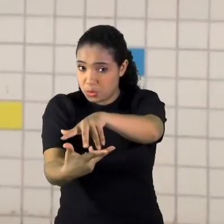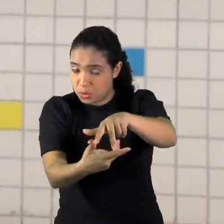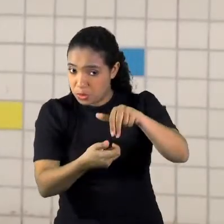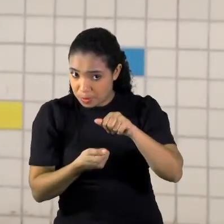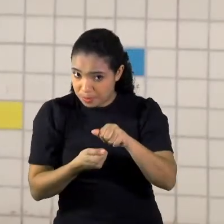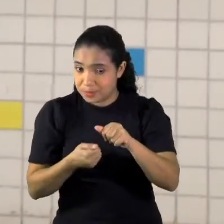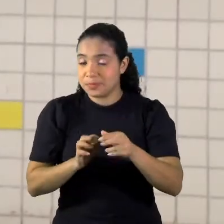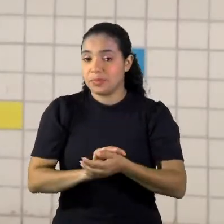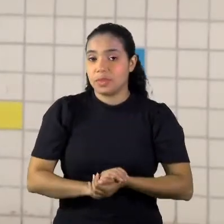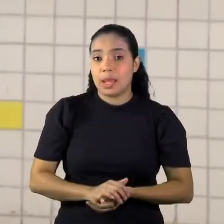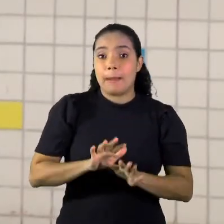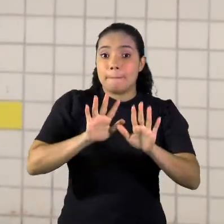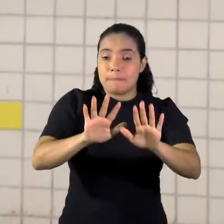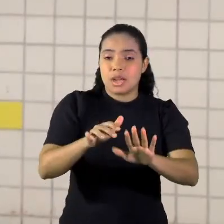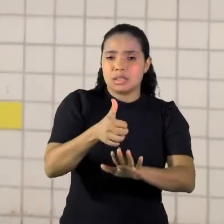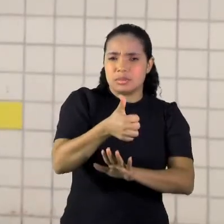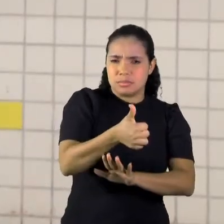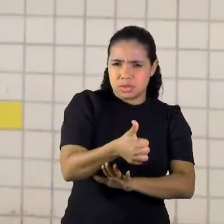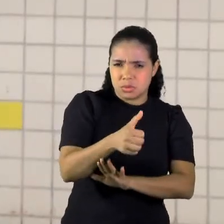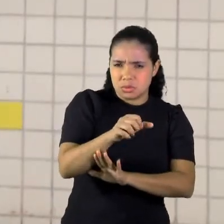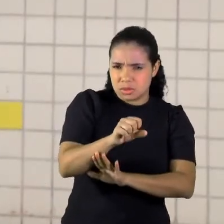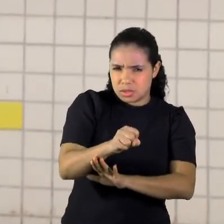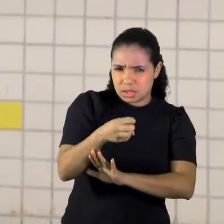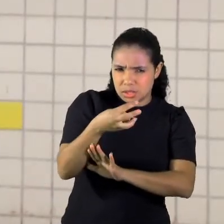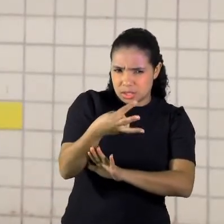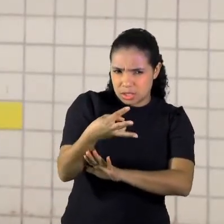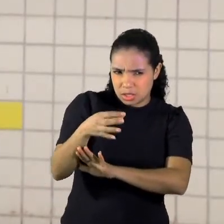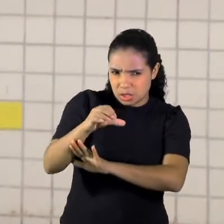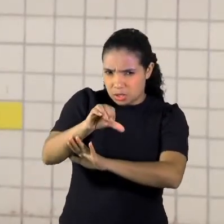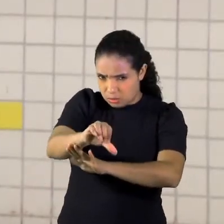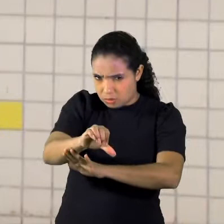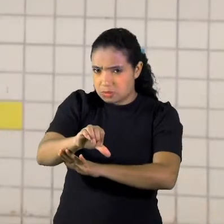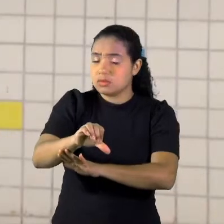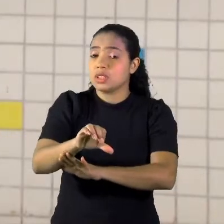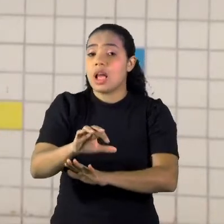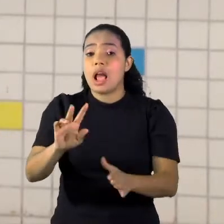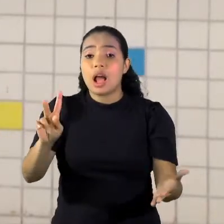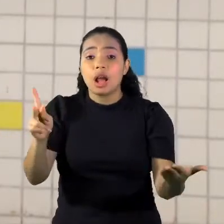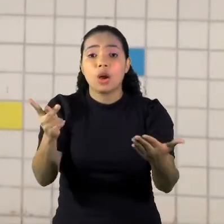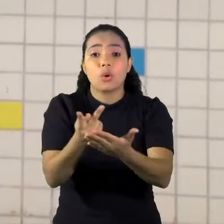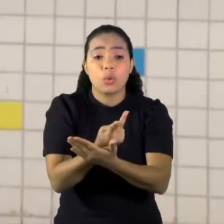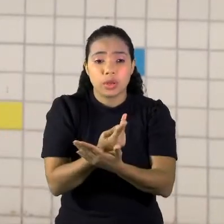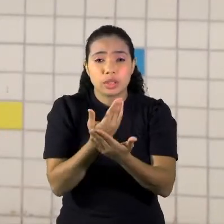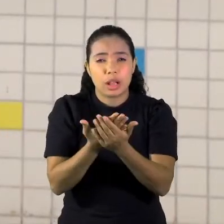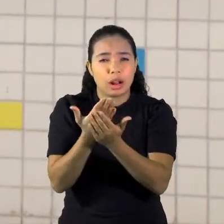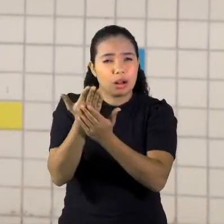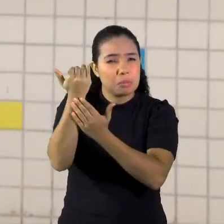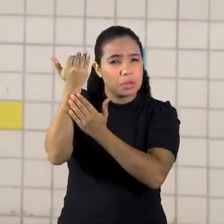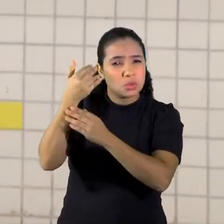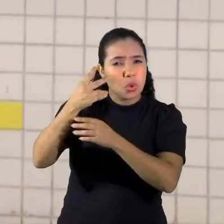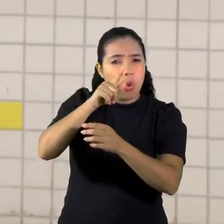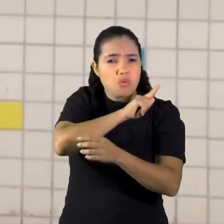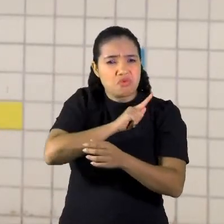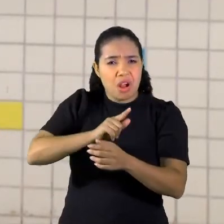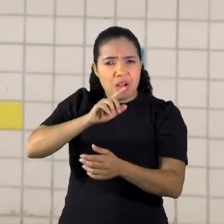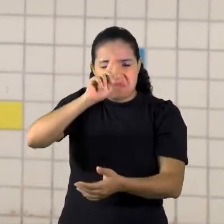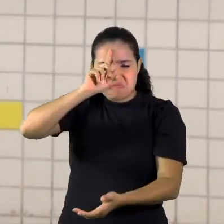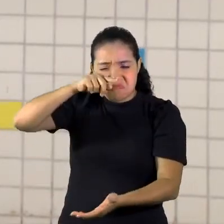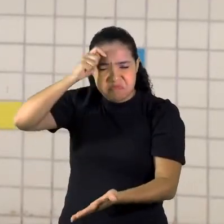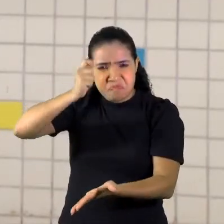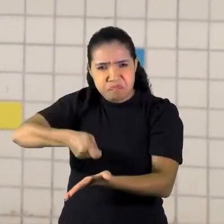Mas em 1939 veio o conflito, falamos um pouquinho brevemente na aula passada sobre os governos